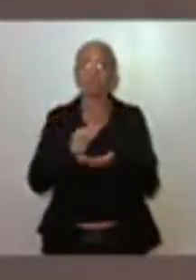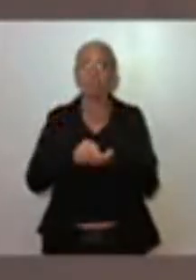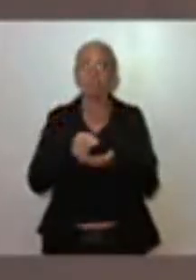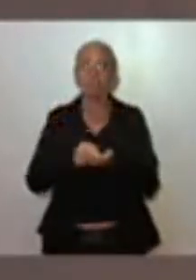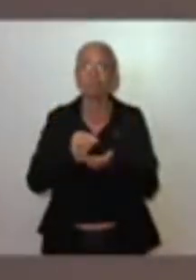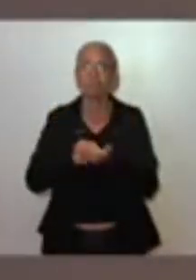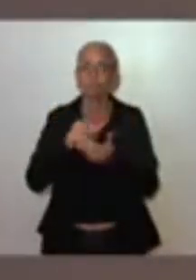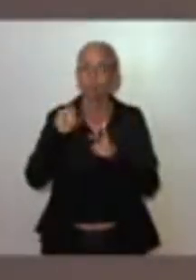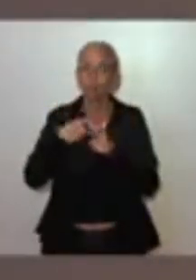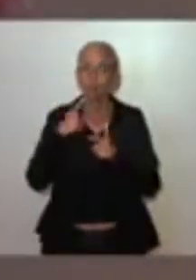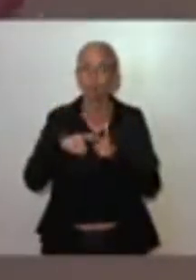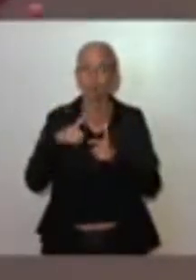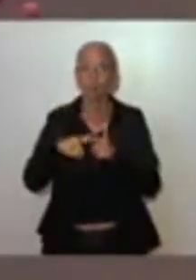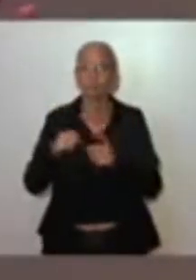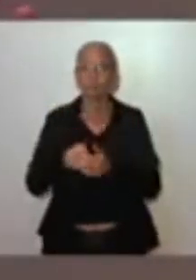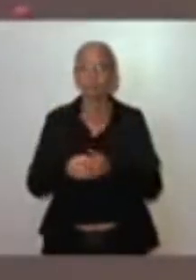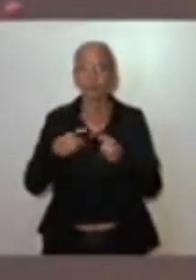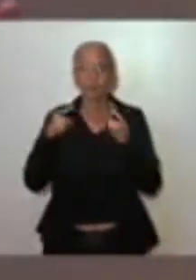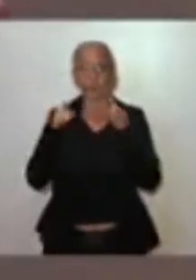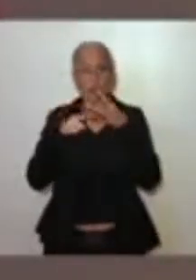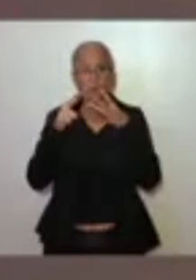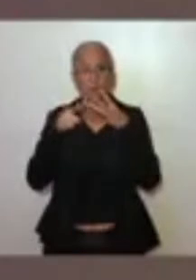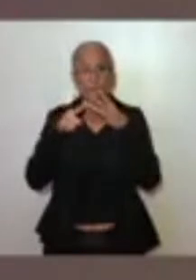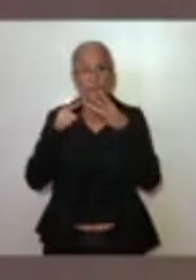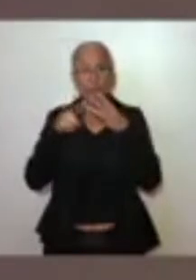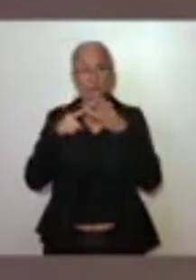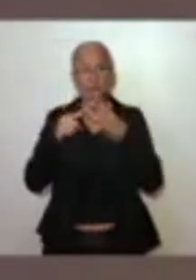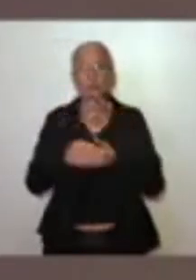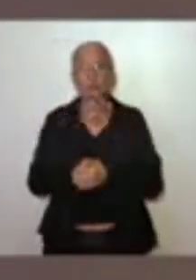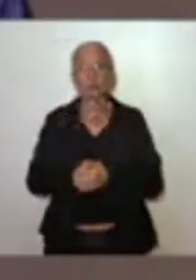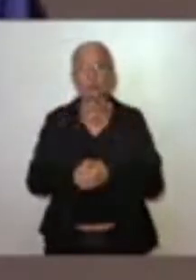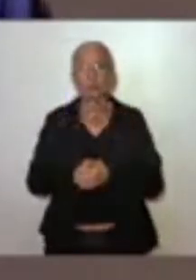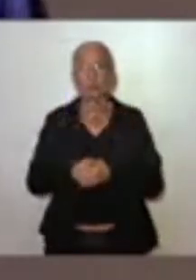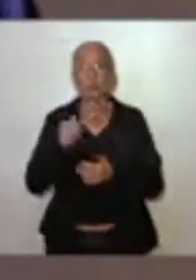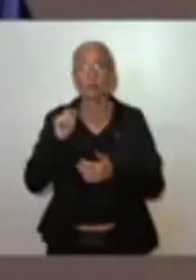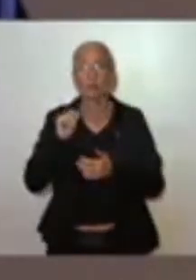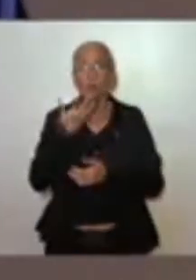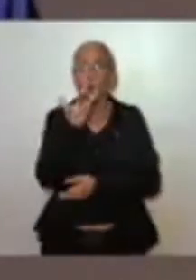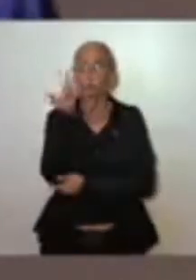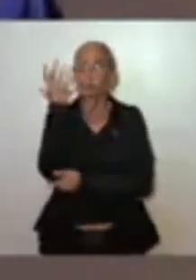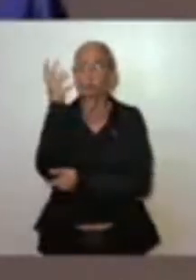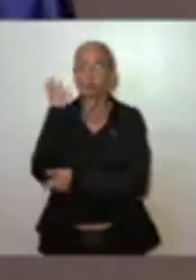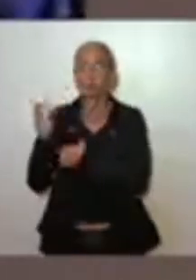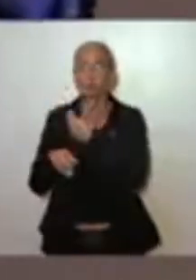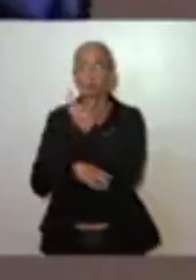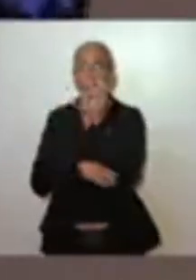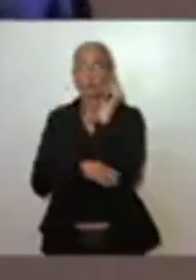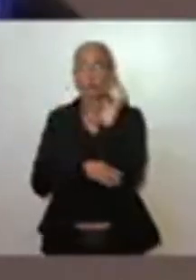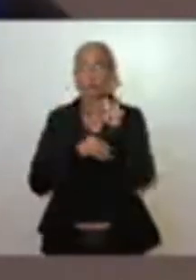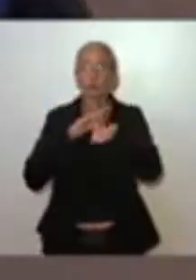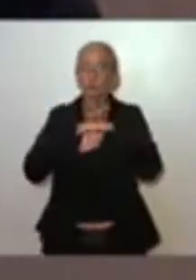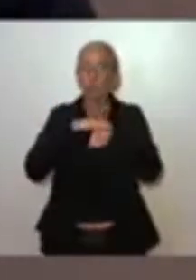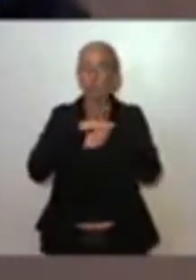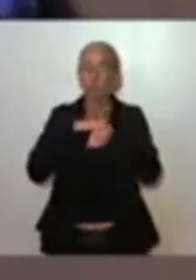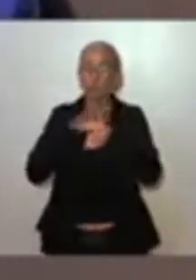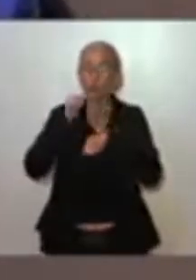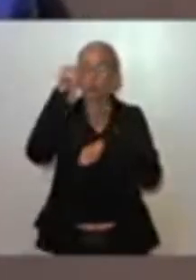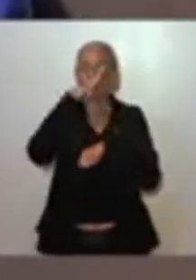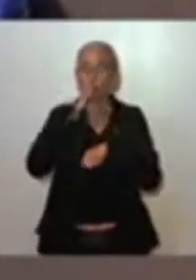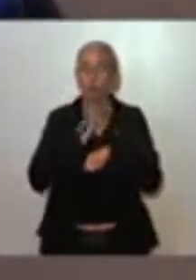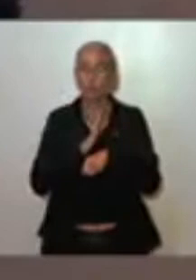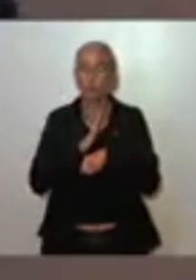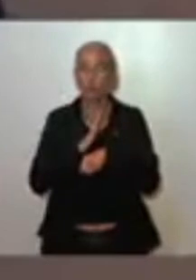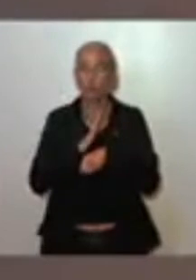esse problema e terceiro lugar é que a agressão ambiental que se Cometa no Brasil ou no